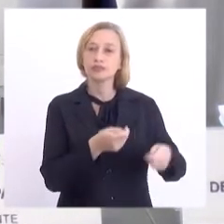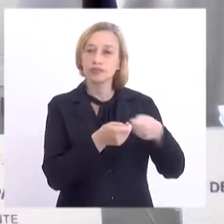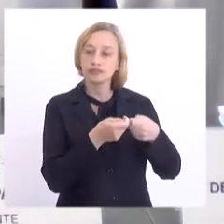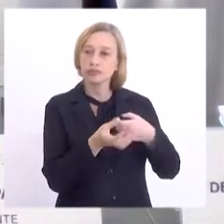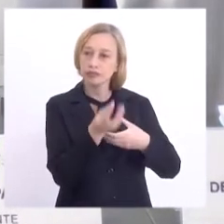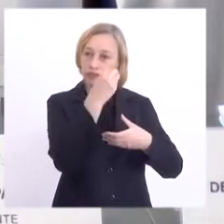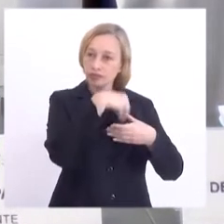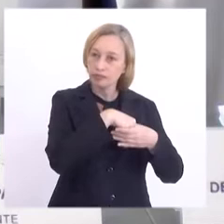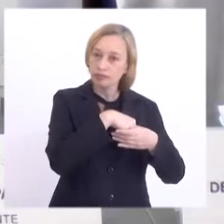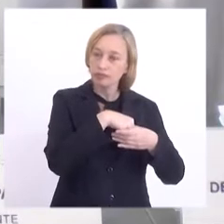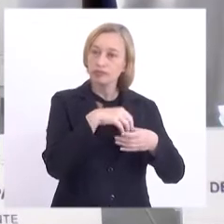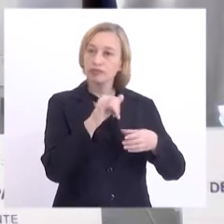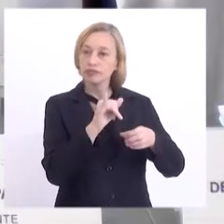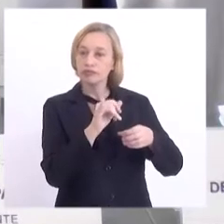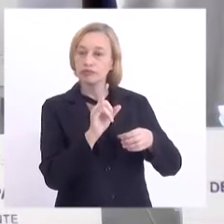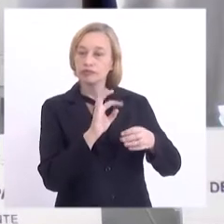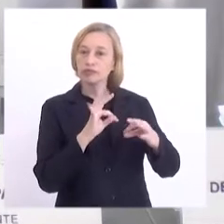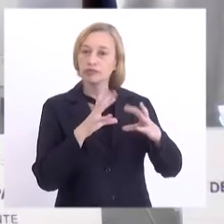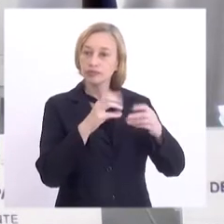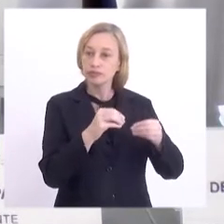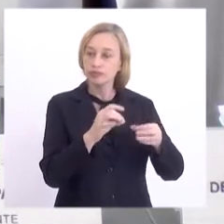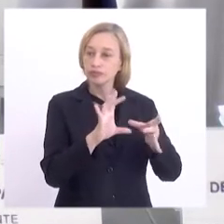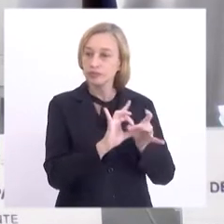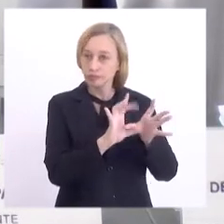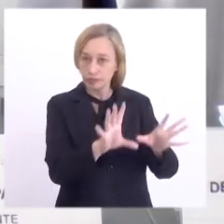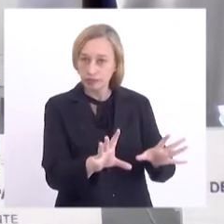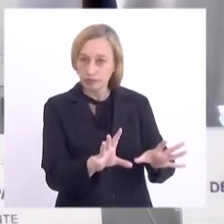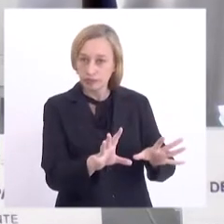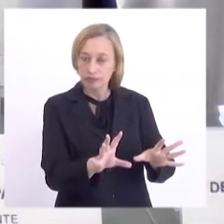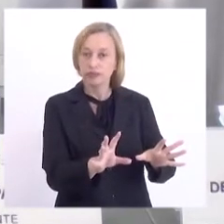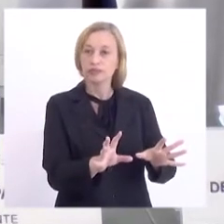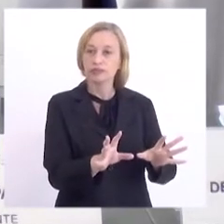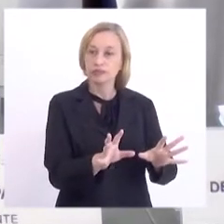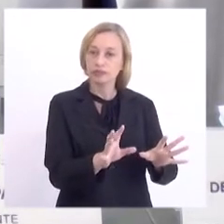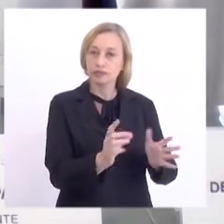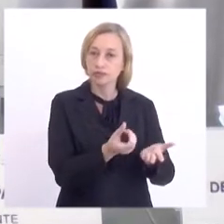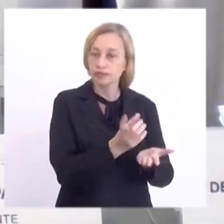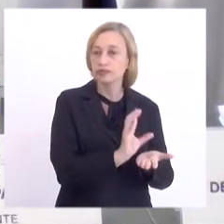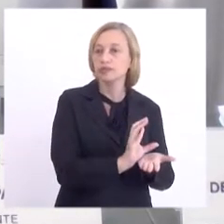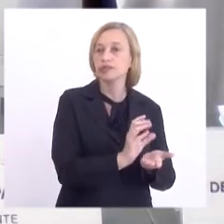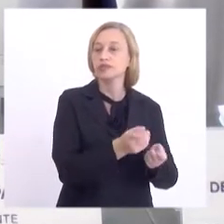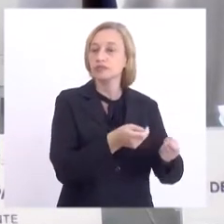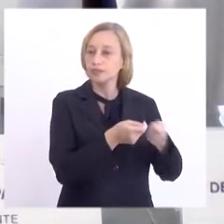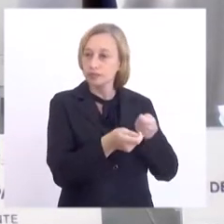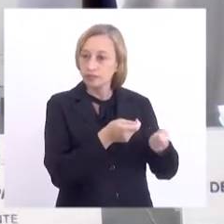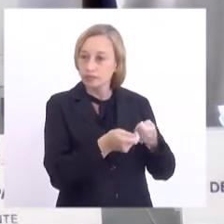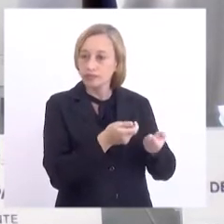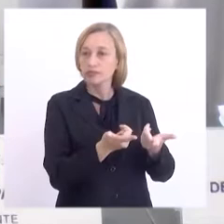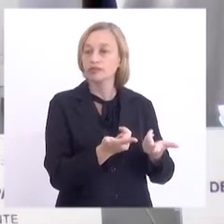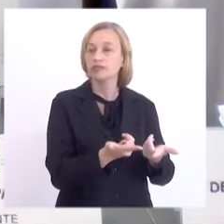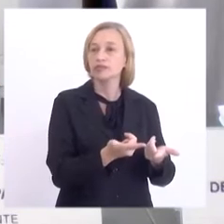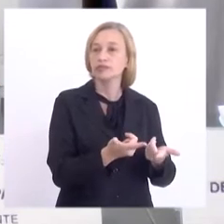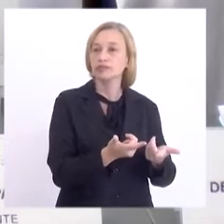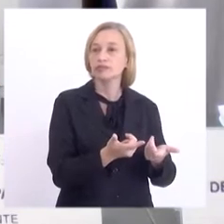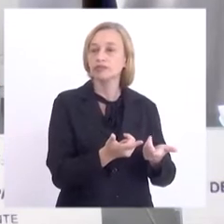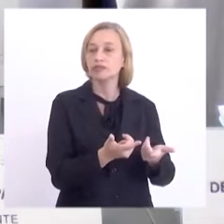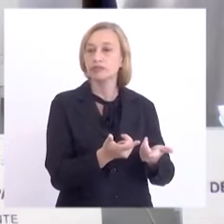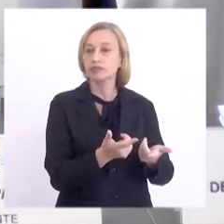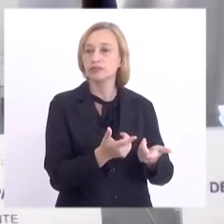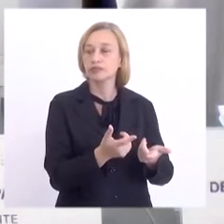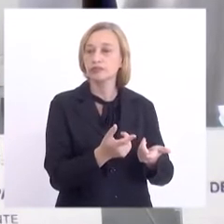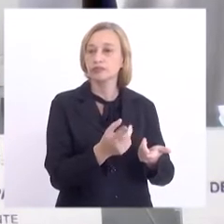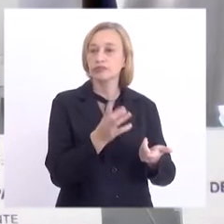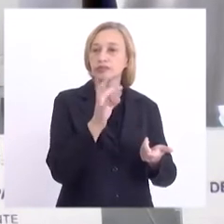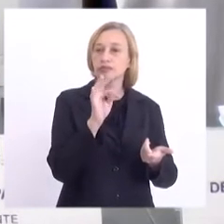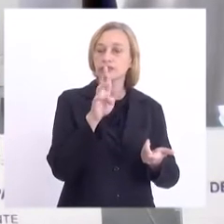dos empenhos controle interno das liberações para empenho controle interno das dotações que